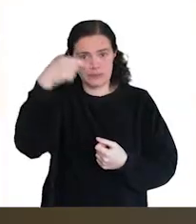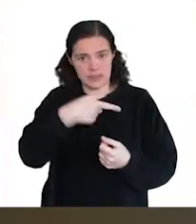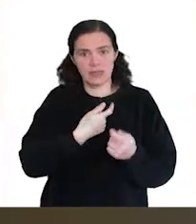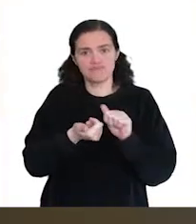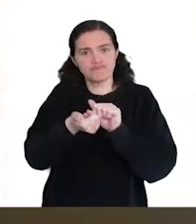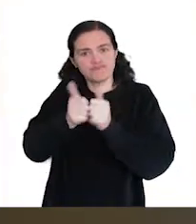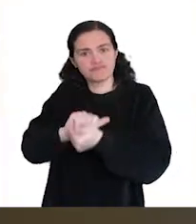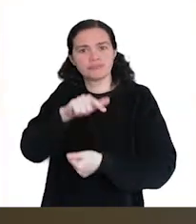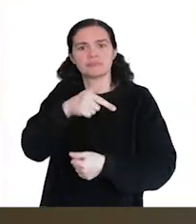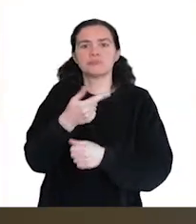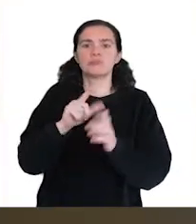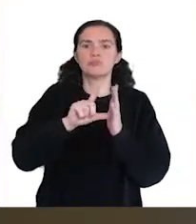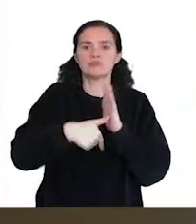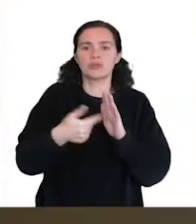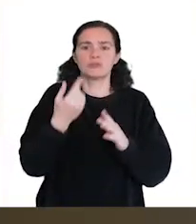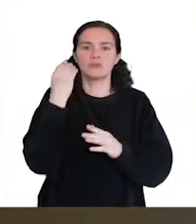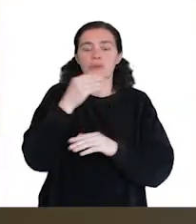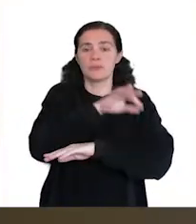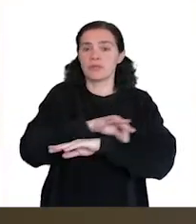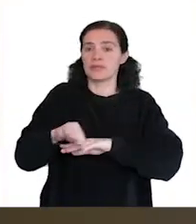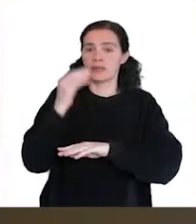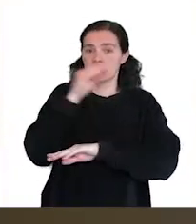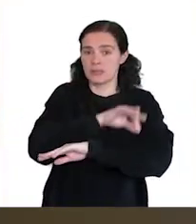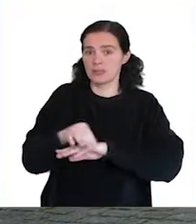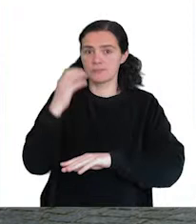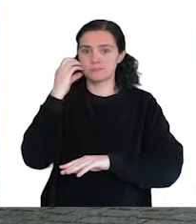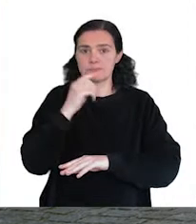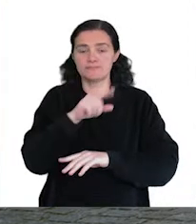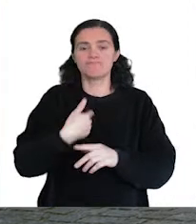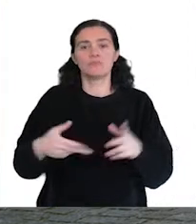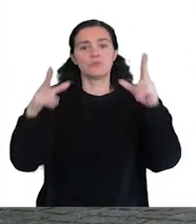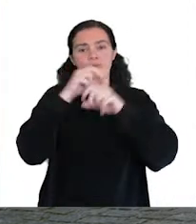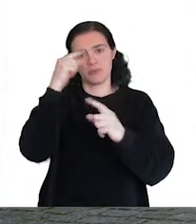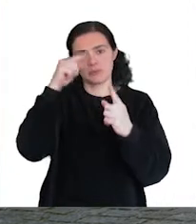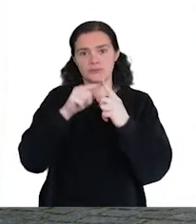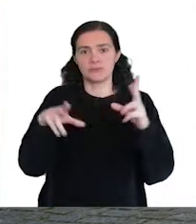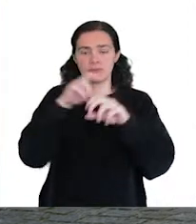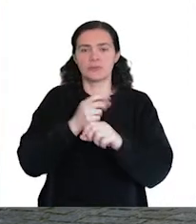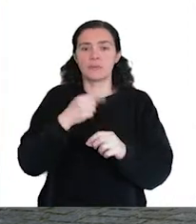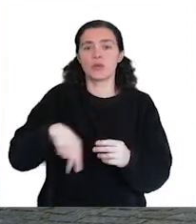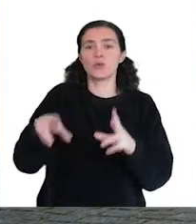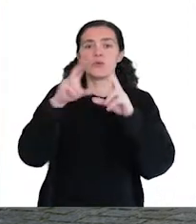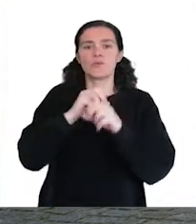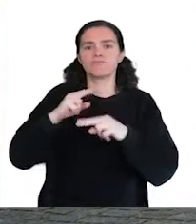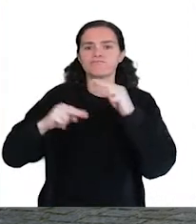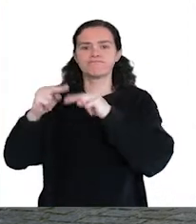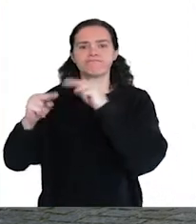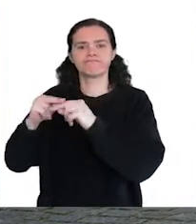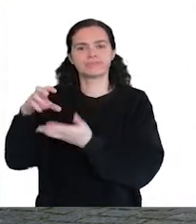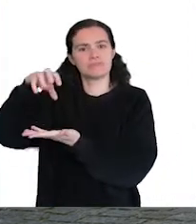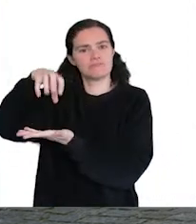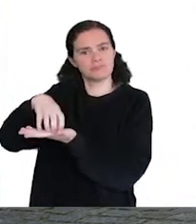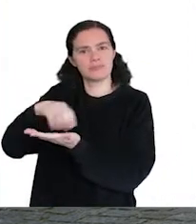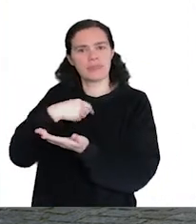foi adaptada por um projeto do arquiteto Álvaro Siza a estas novas funções. E foi também acrescentado um novo edifício que dialoga com o